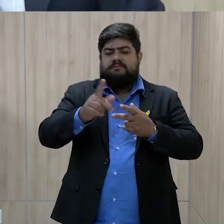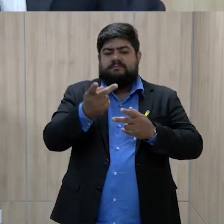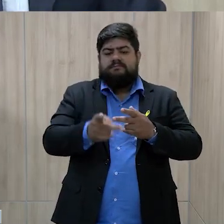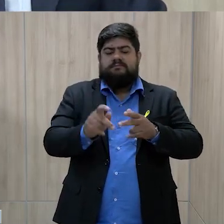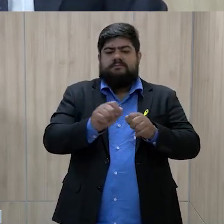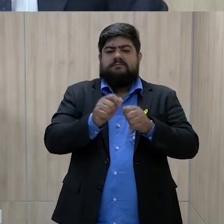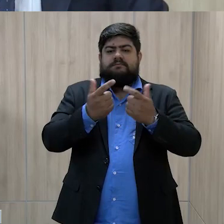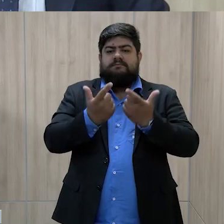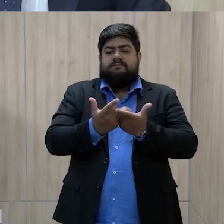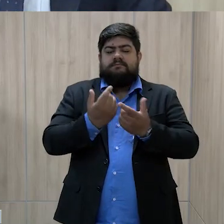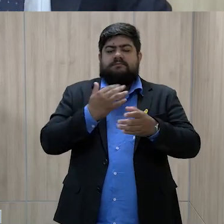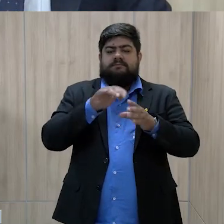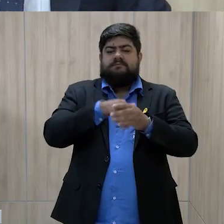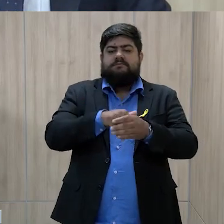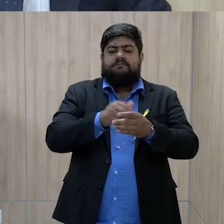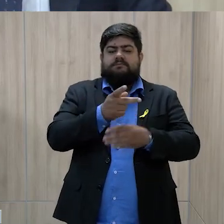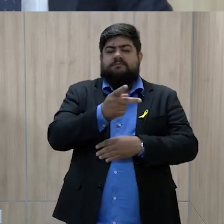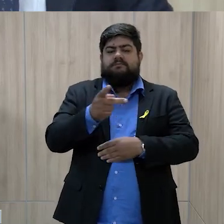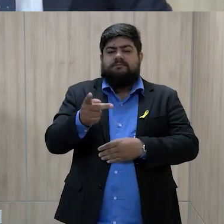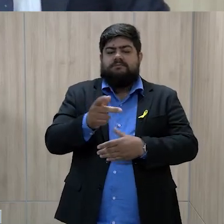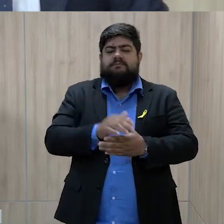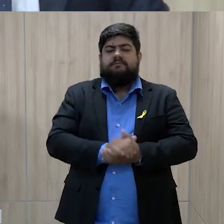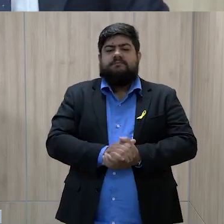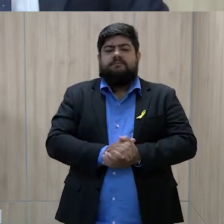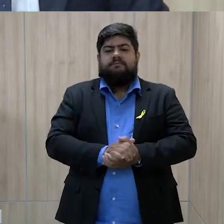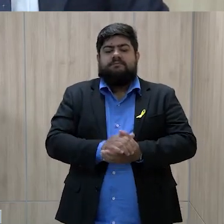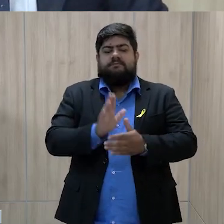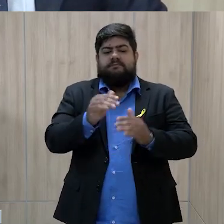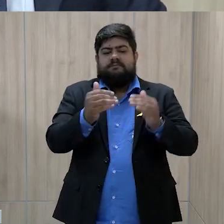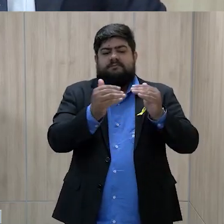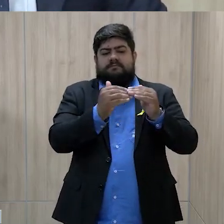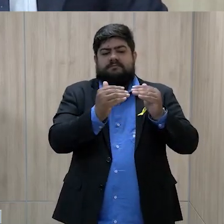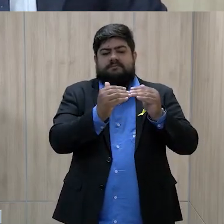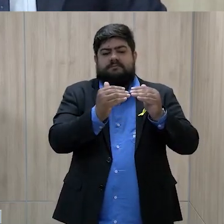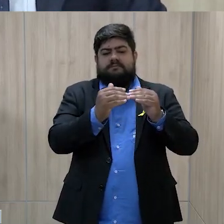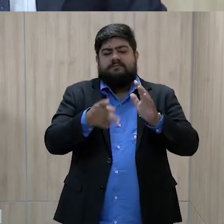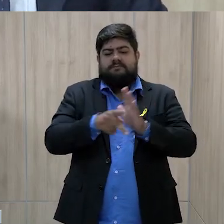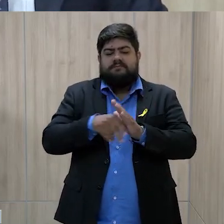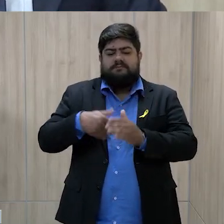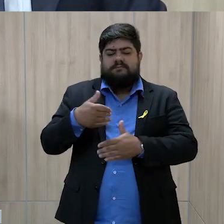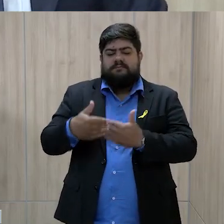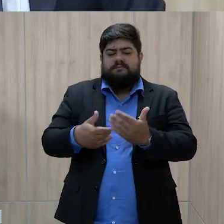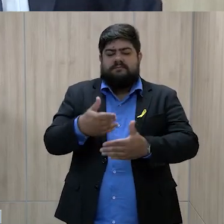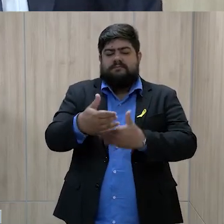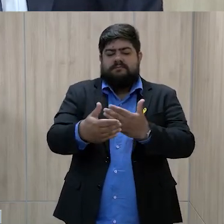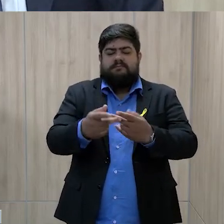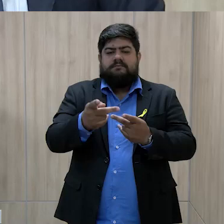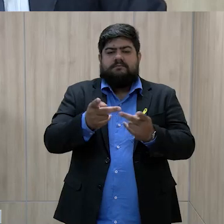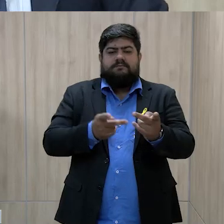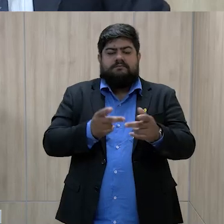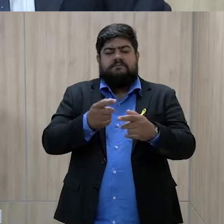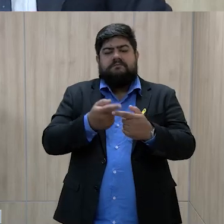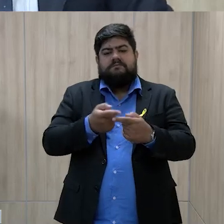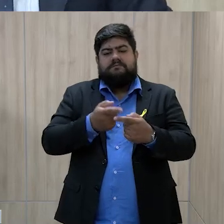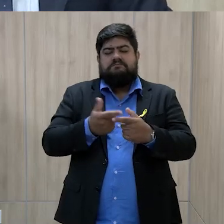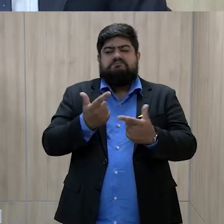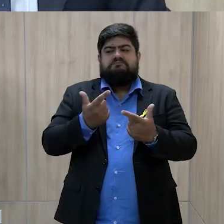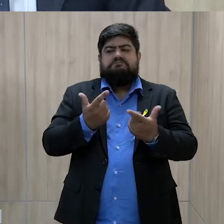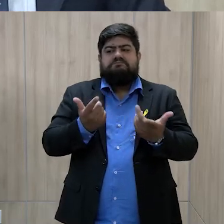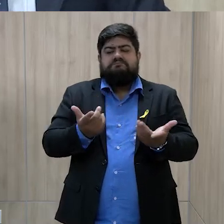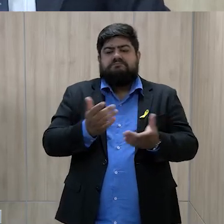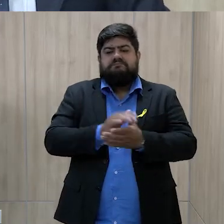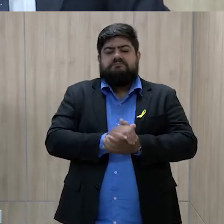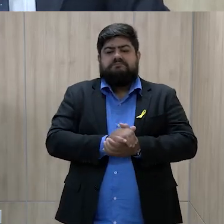desta casa meu voto senhor presidente é favorável no tocante a tramitação do presente projeto